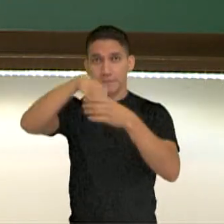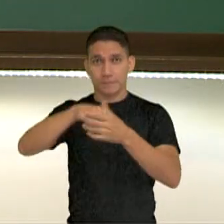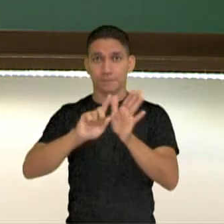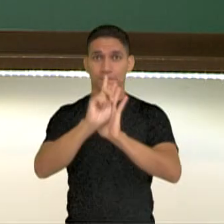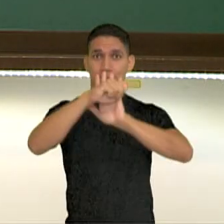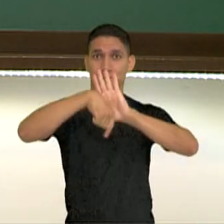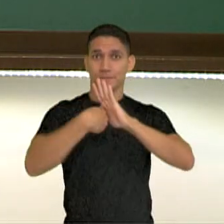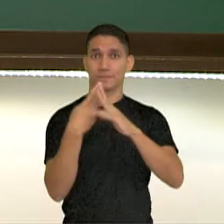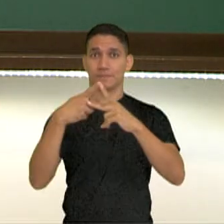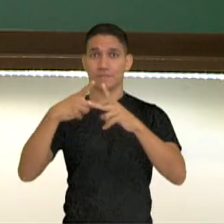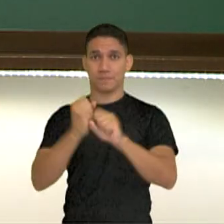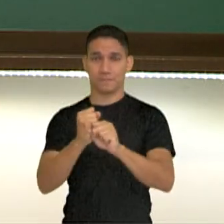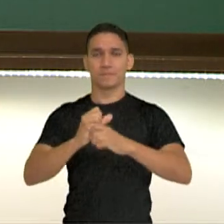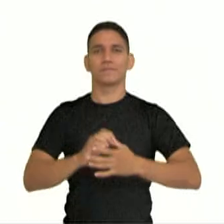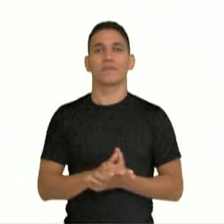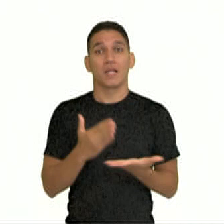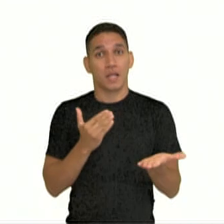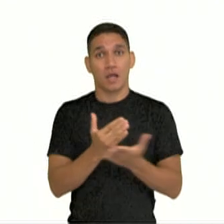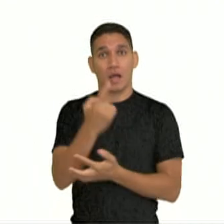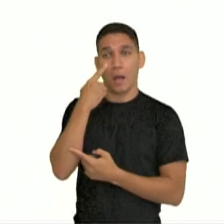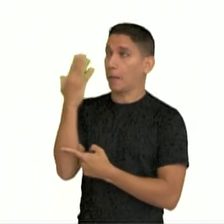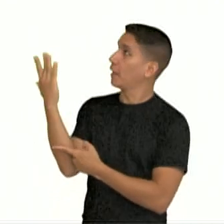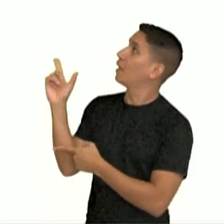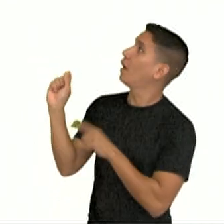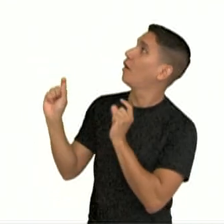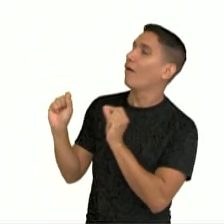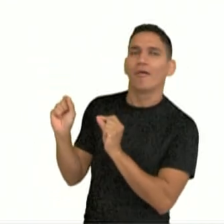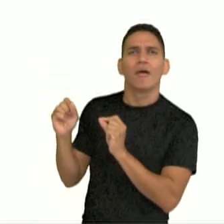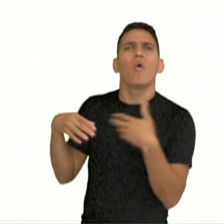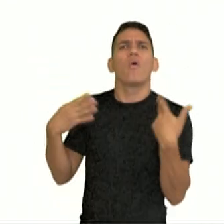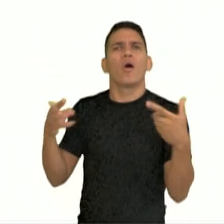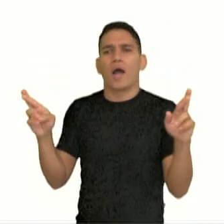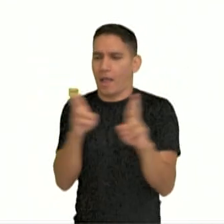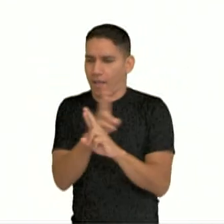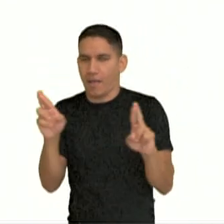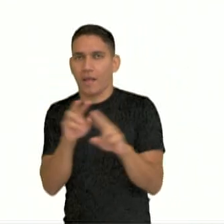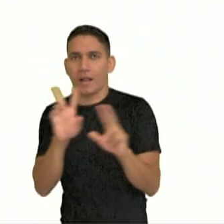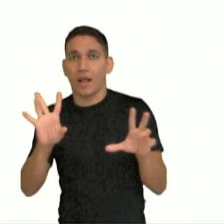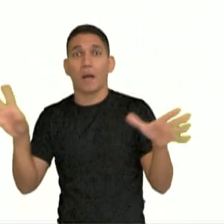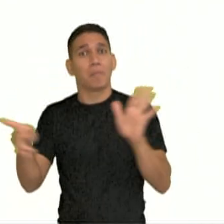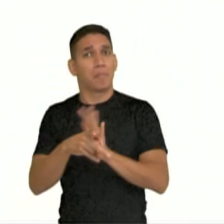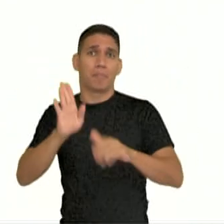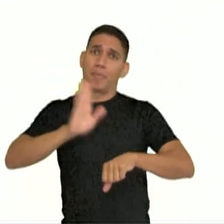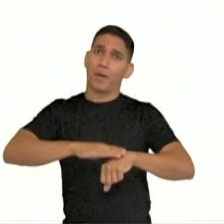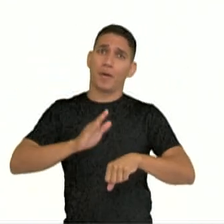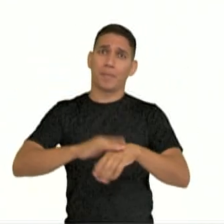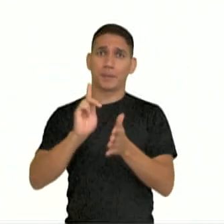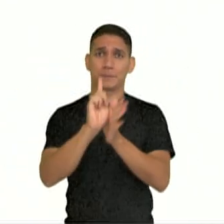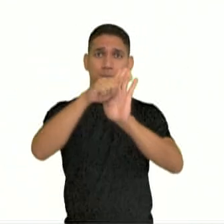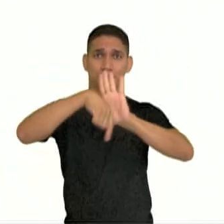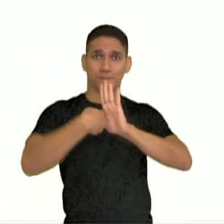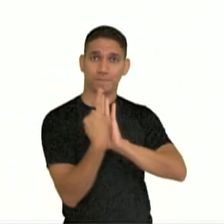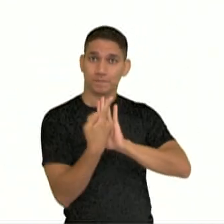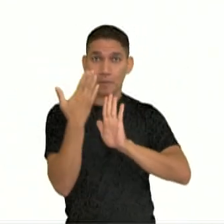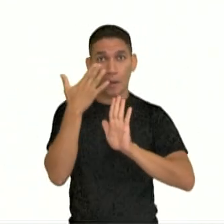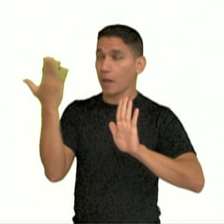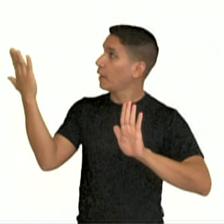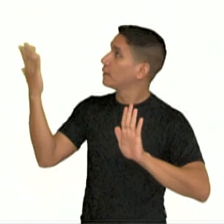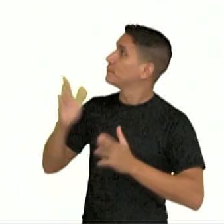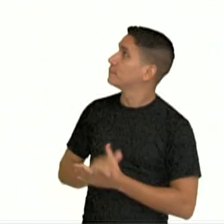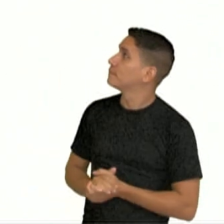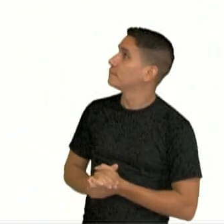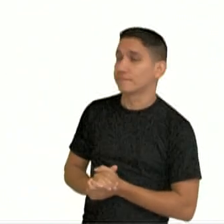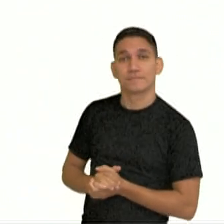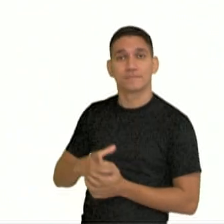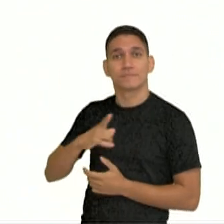trigonométrica. Então, vamos começar olhando para essas relações na própria circunferência. Então, aqui eu